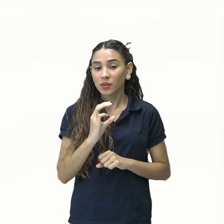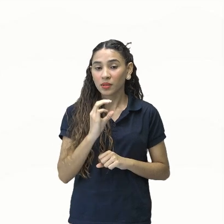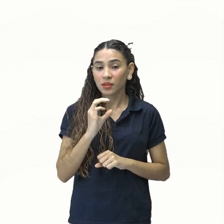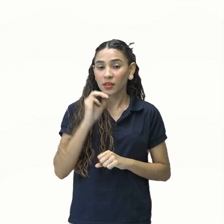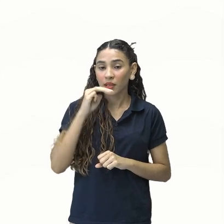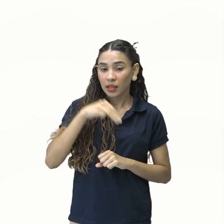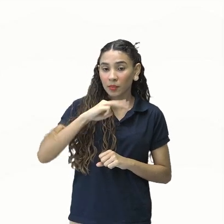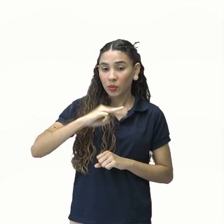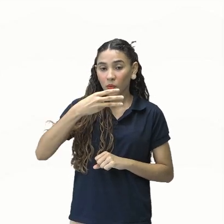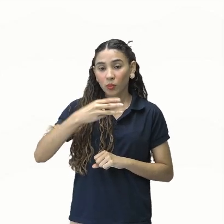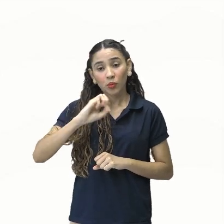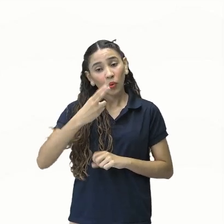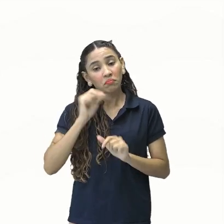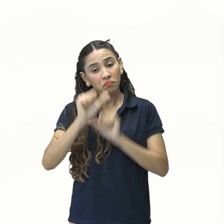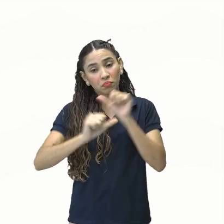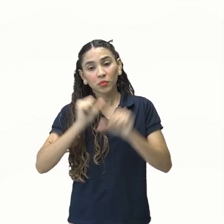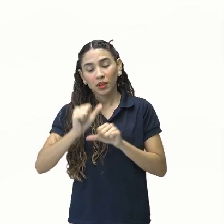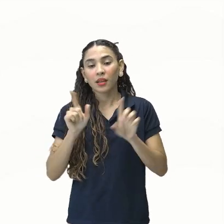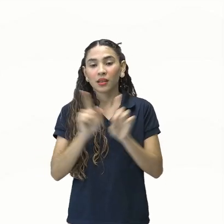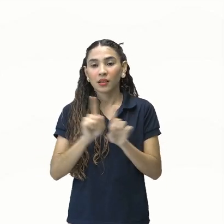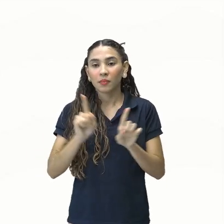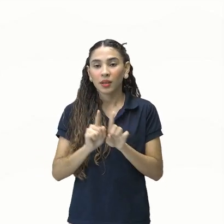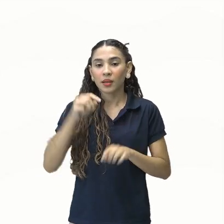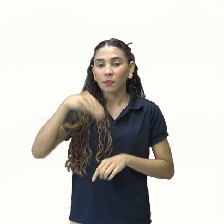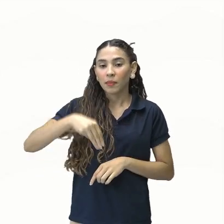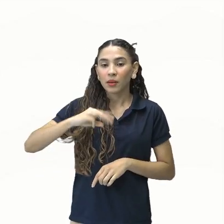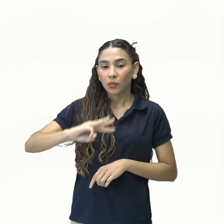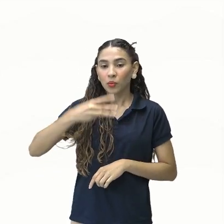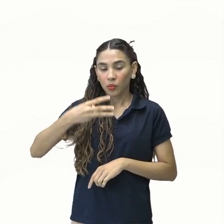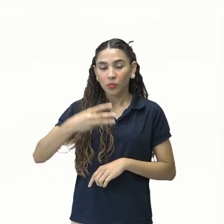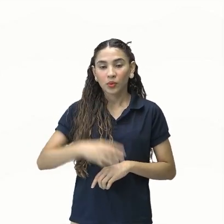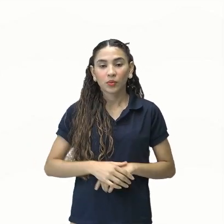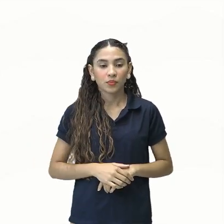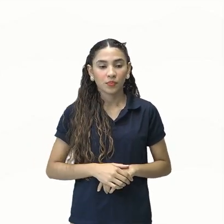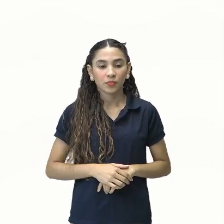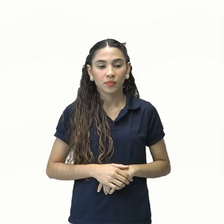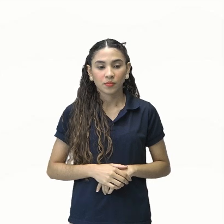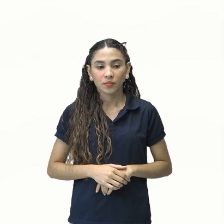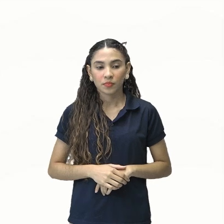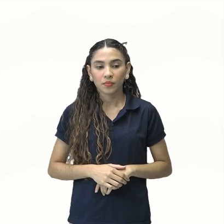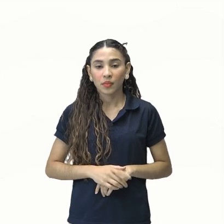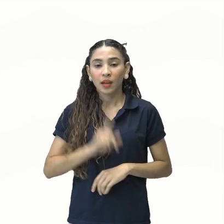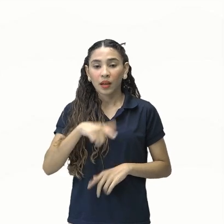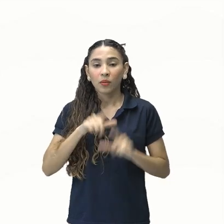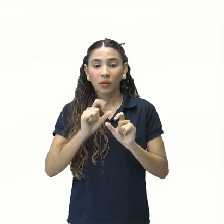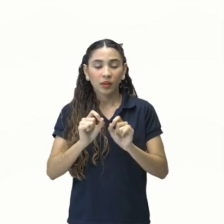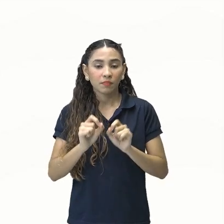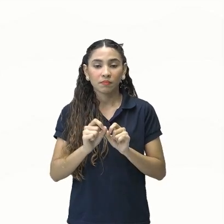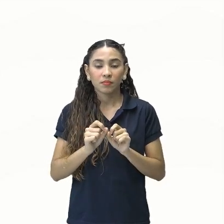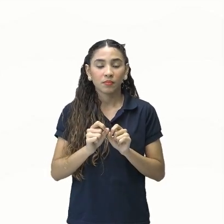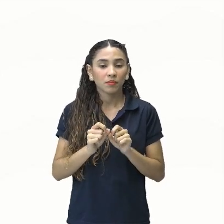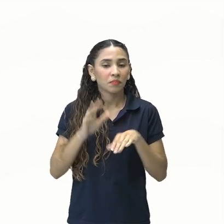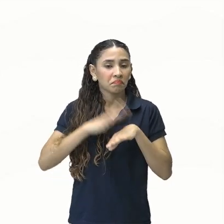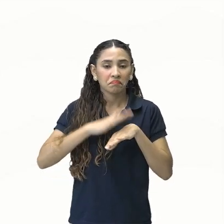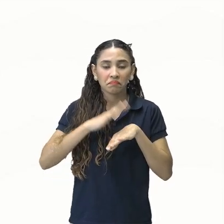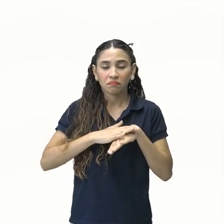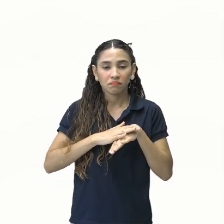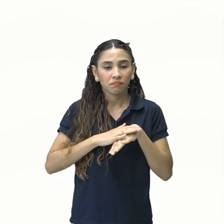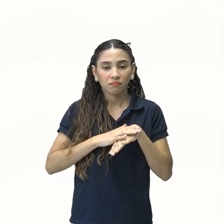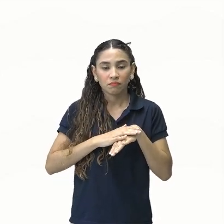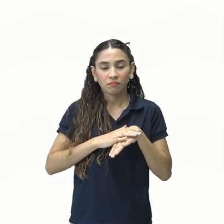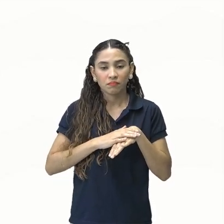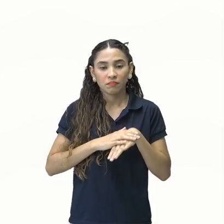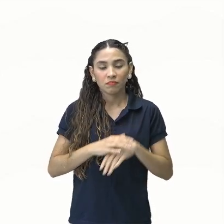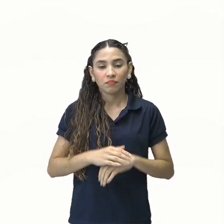ou posso converter também para metros cúbicos, que é algo opcional. Tudo